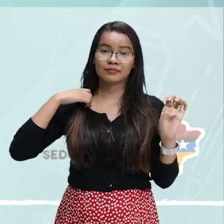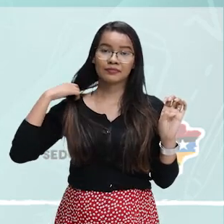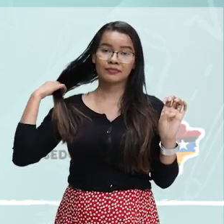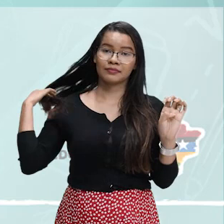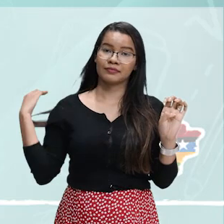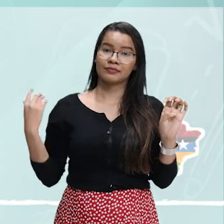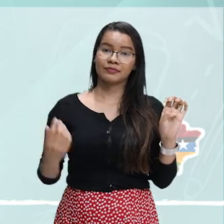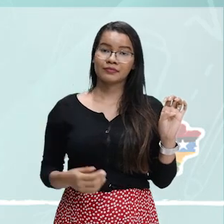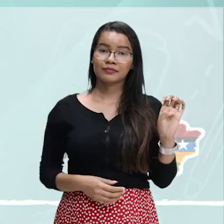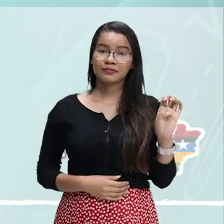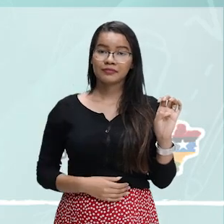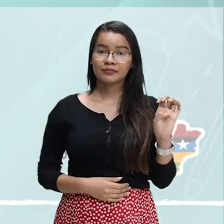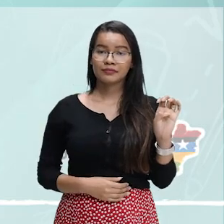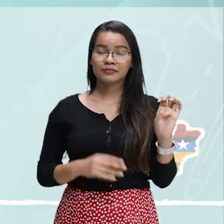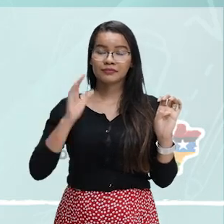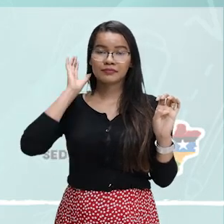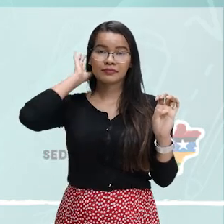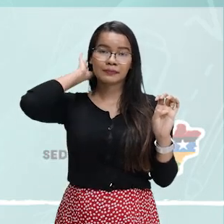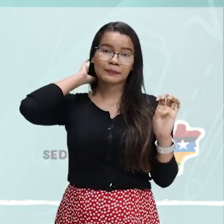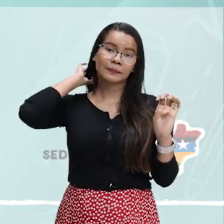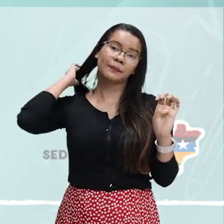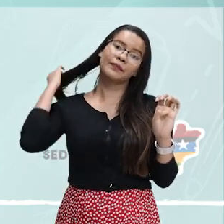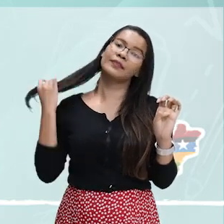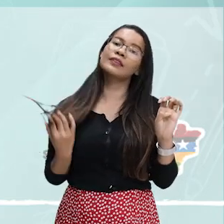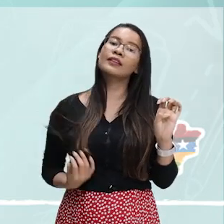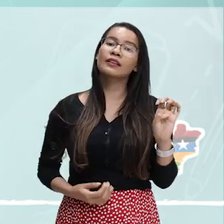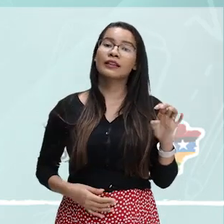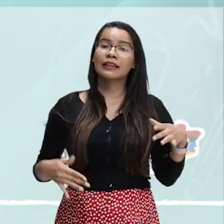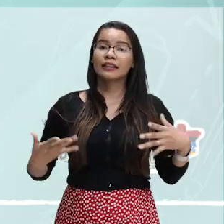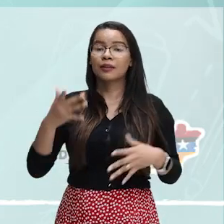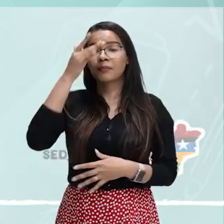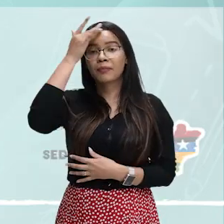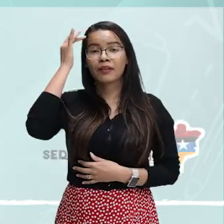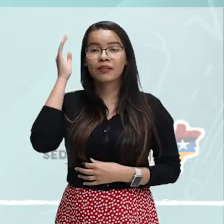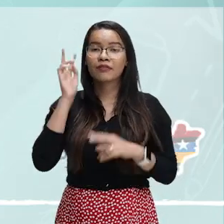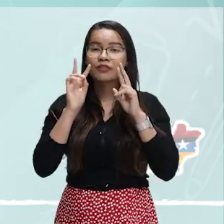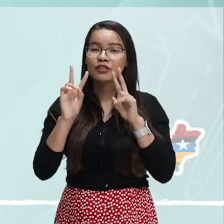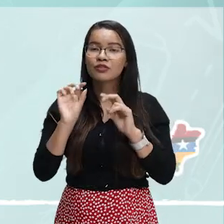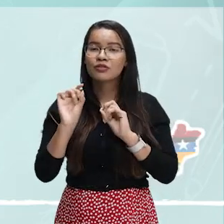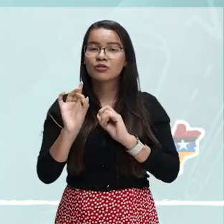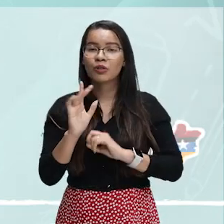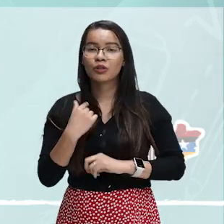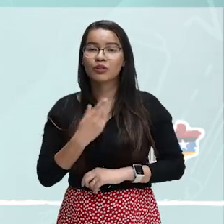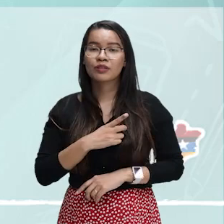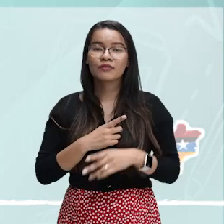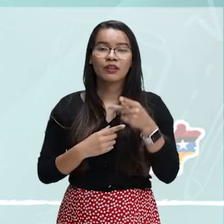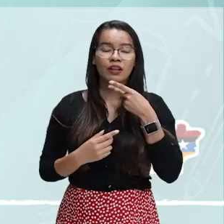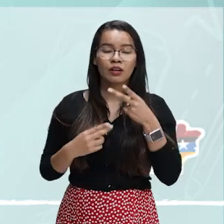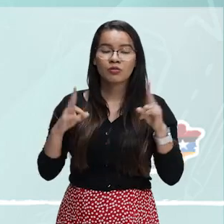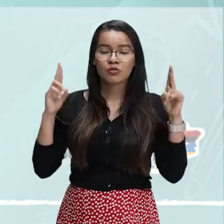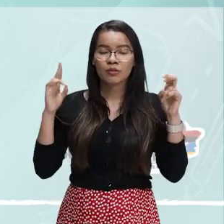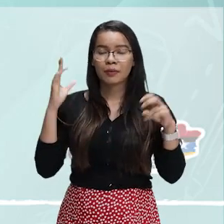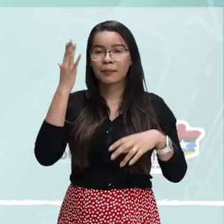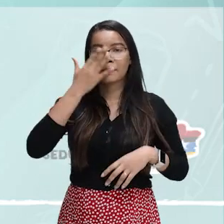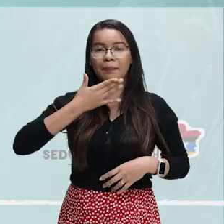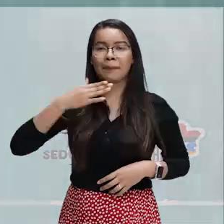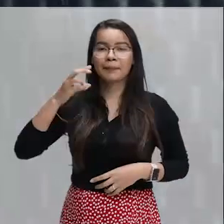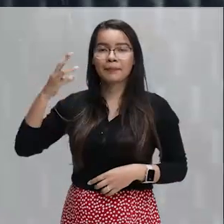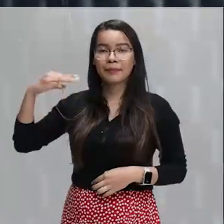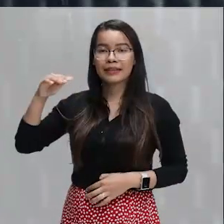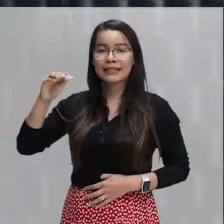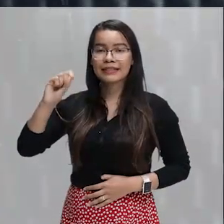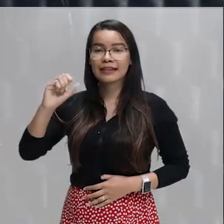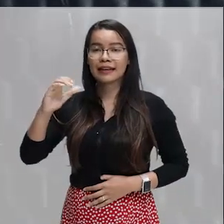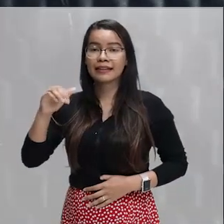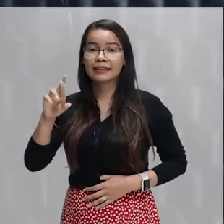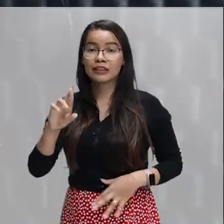e arquétipos do folclore nacional. Gente, olha só que eu falei, né? Máscara, né? Nós estamos usando máscara